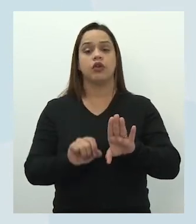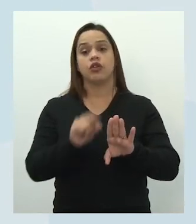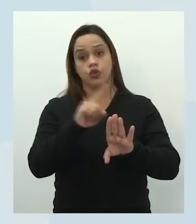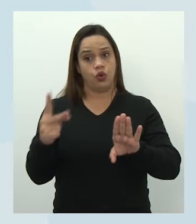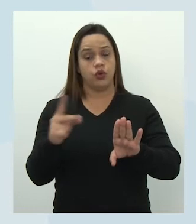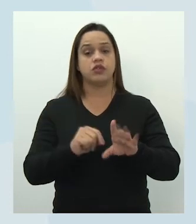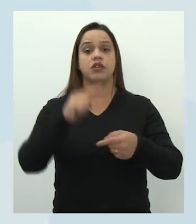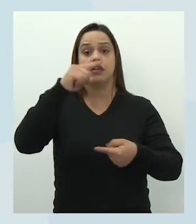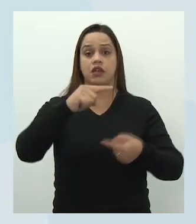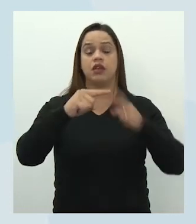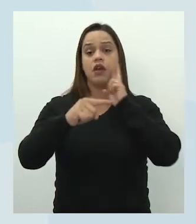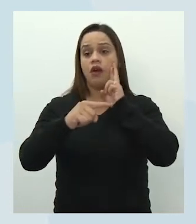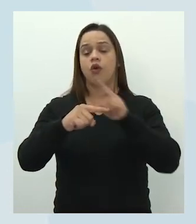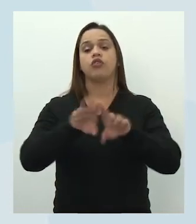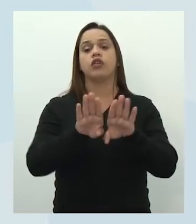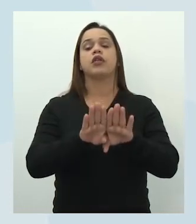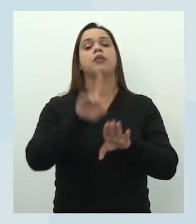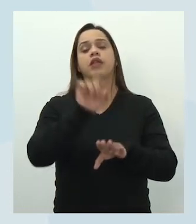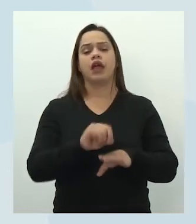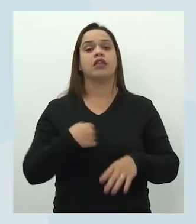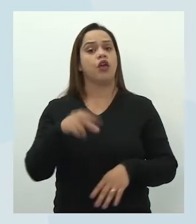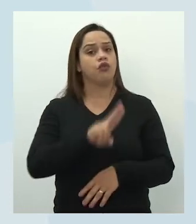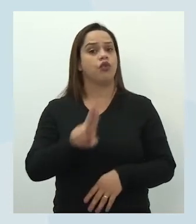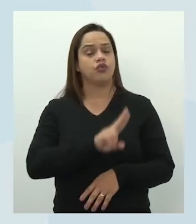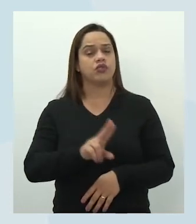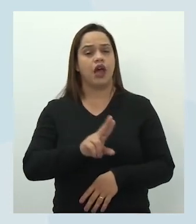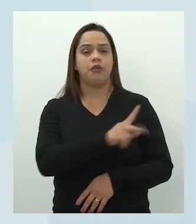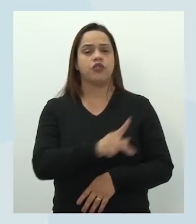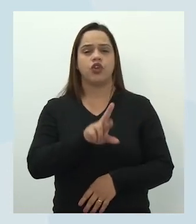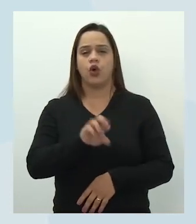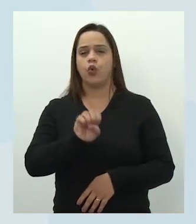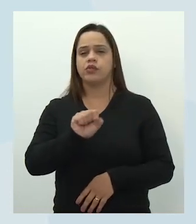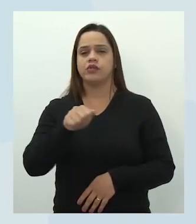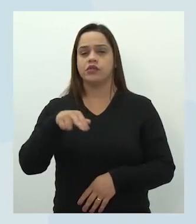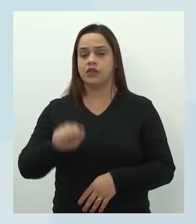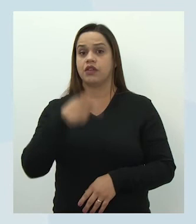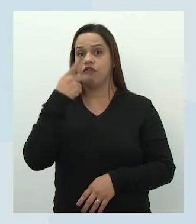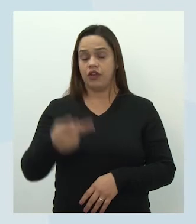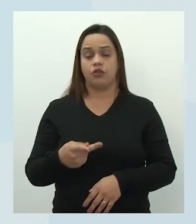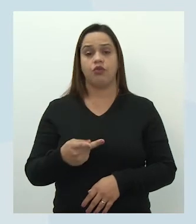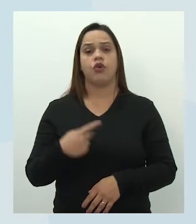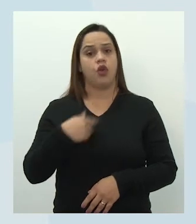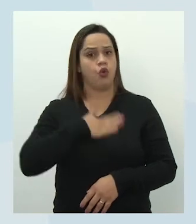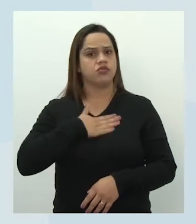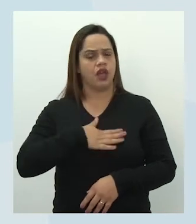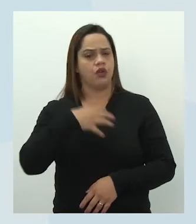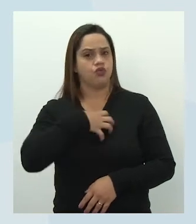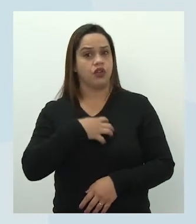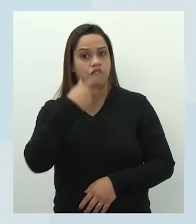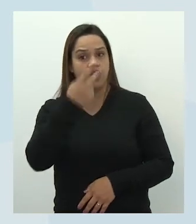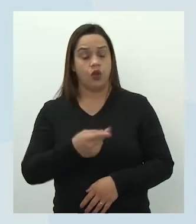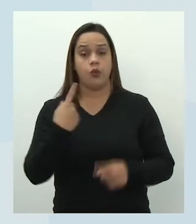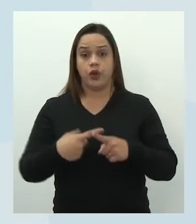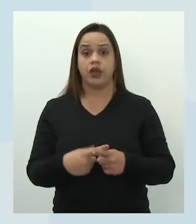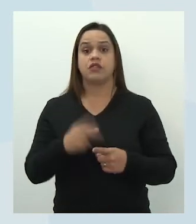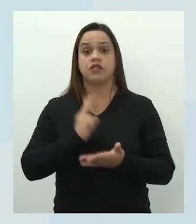unidades. Eu vou usar aqui a palavra da professora Rosana, que eu gostei muito. Gente, quando vocês observarem metro